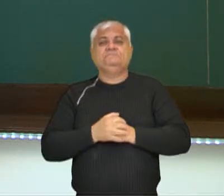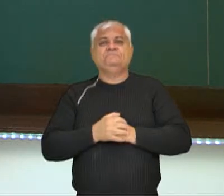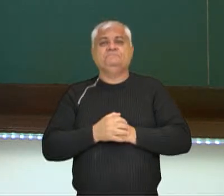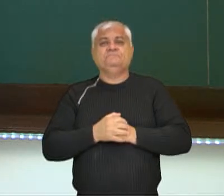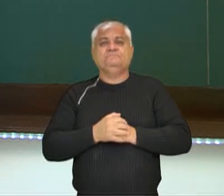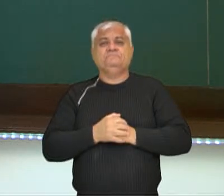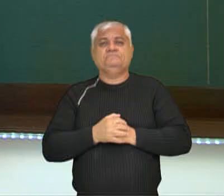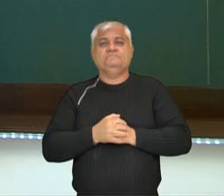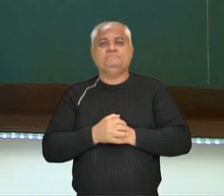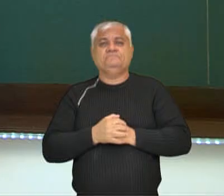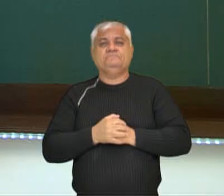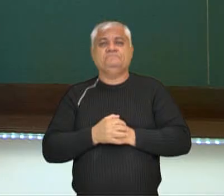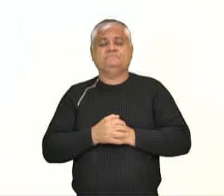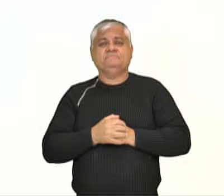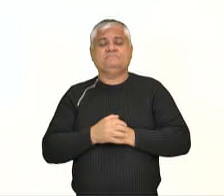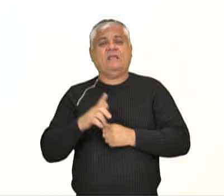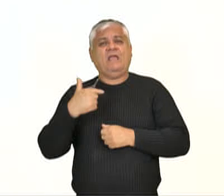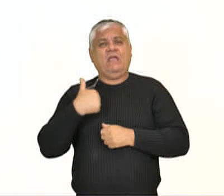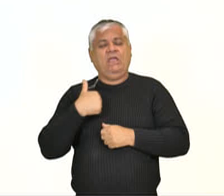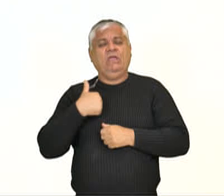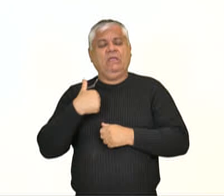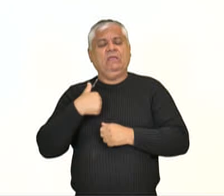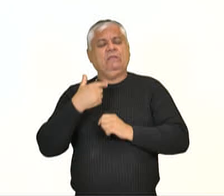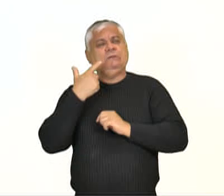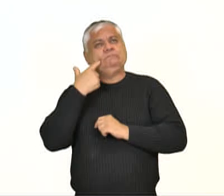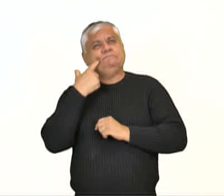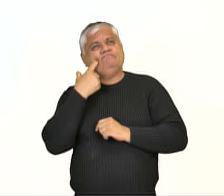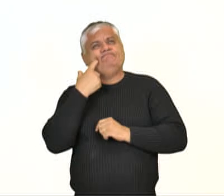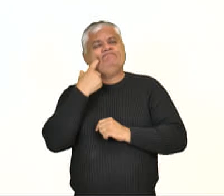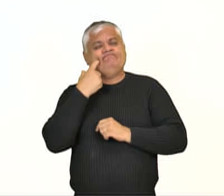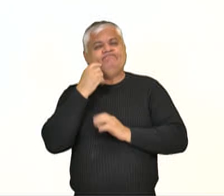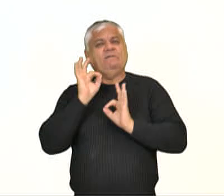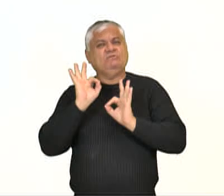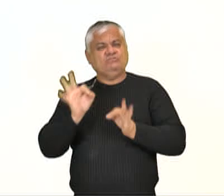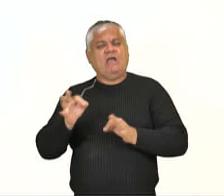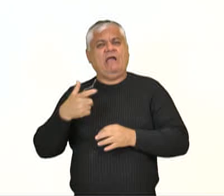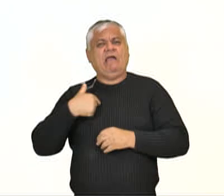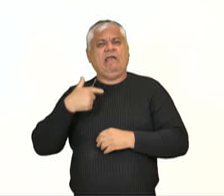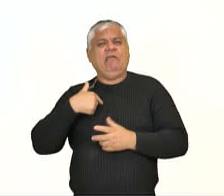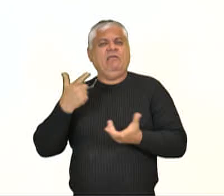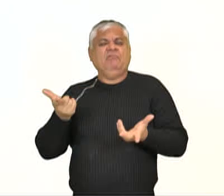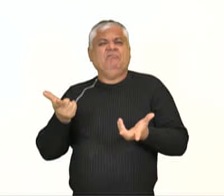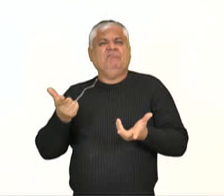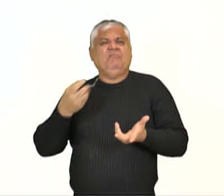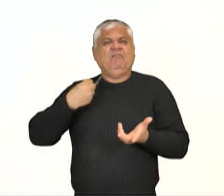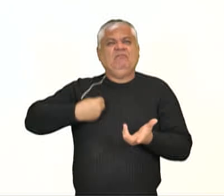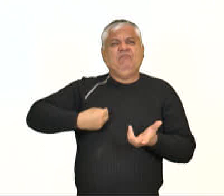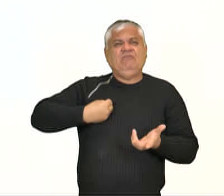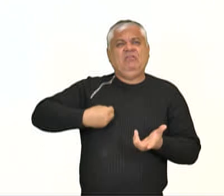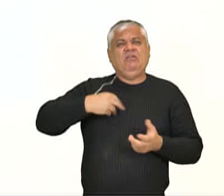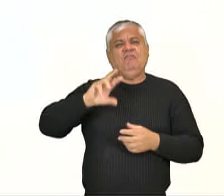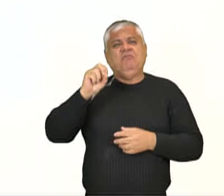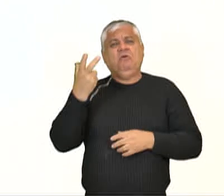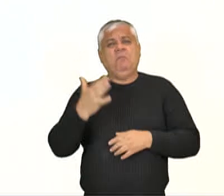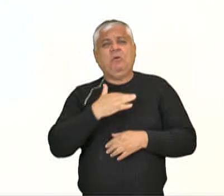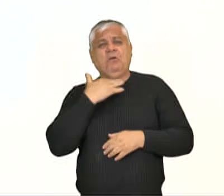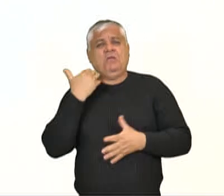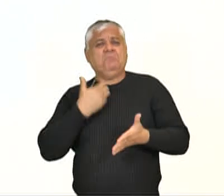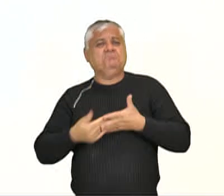Eu cheguei a um ponto onde eu não ligo mais se eu vivo ou se eu